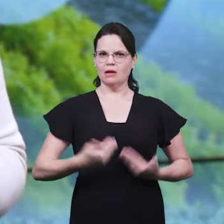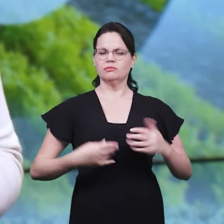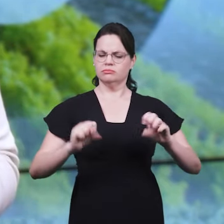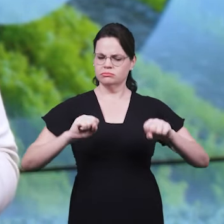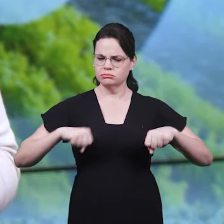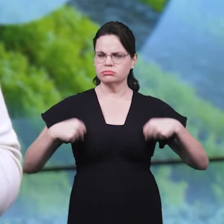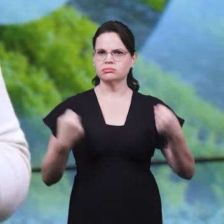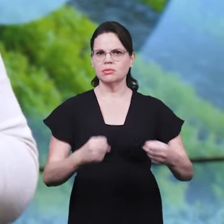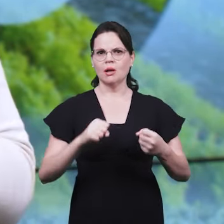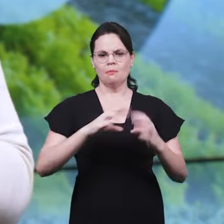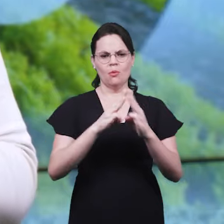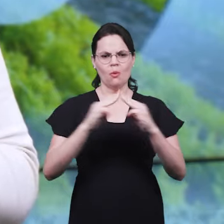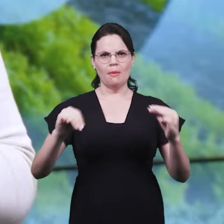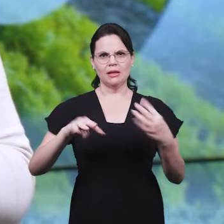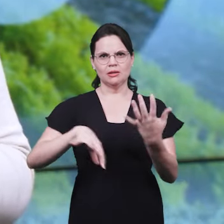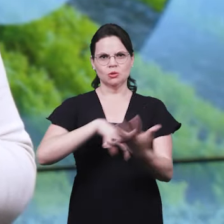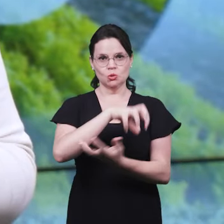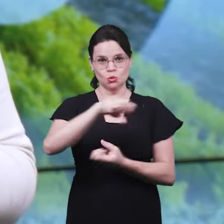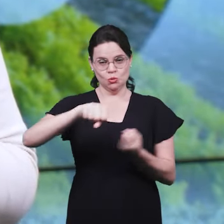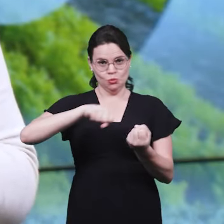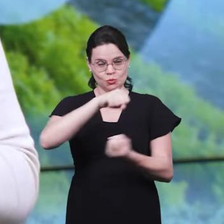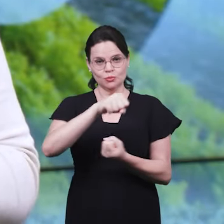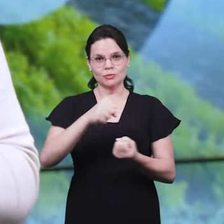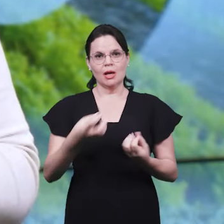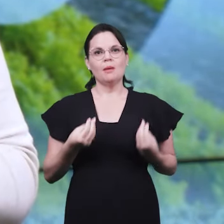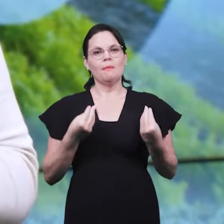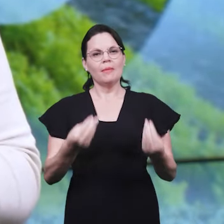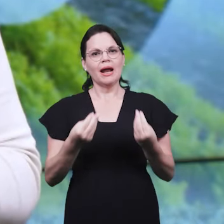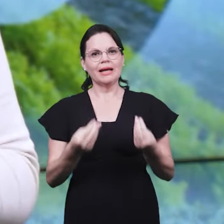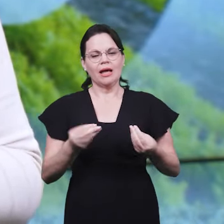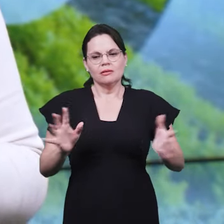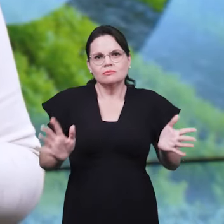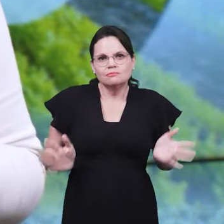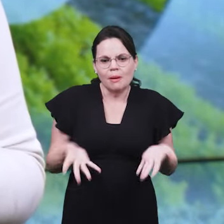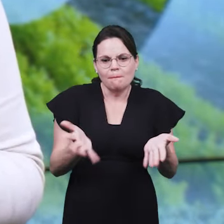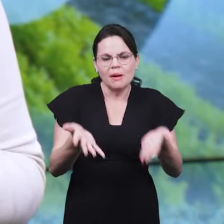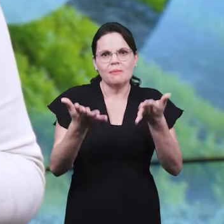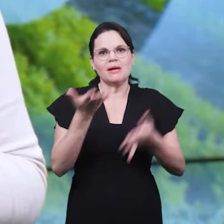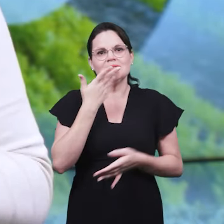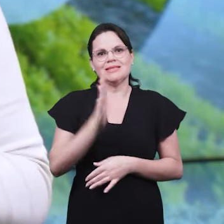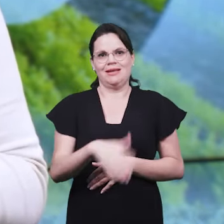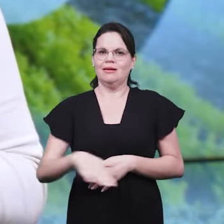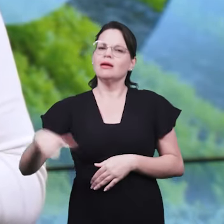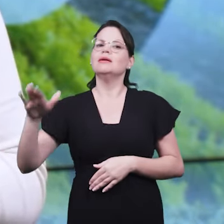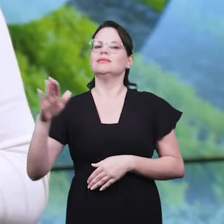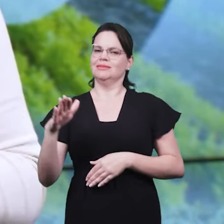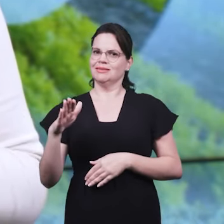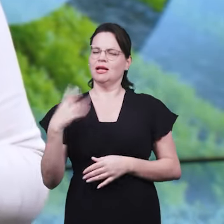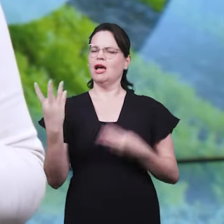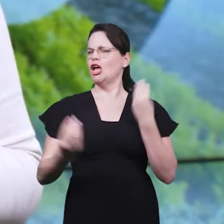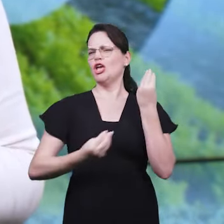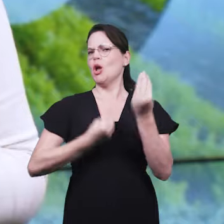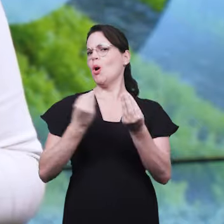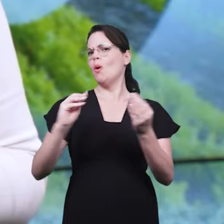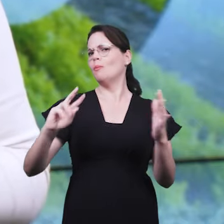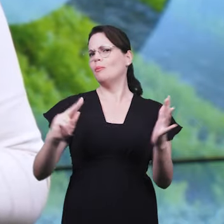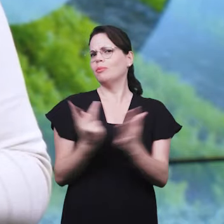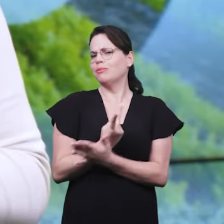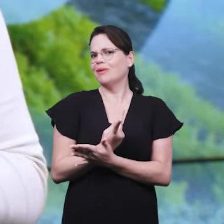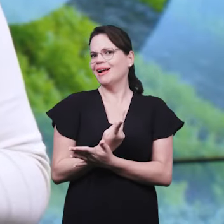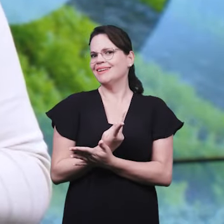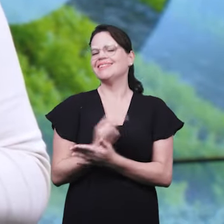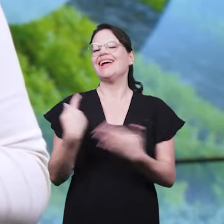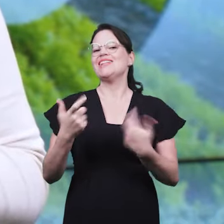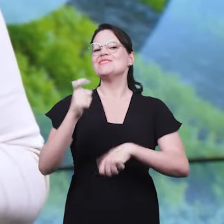é um comportamento que é incentivado desde a infância pela igreja. E uma das formas que isso acontece é pelas atividades